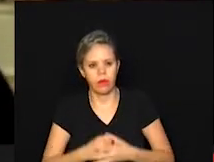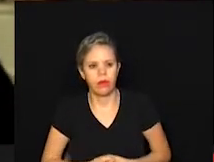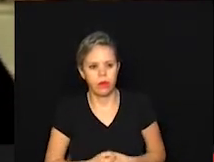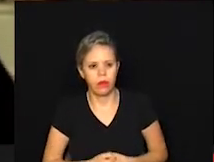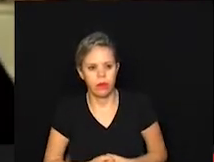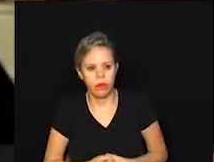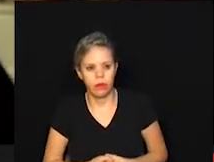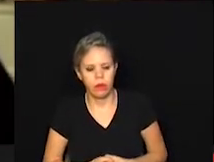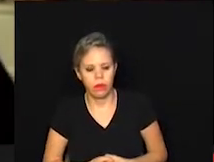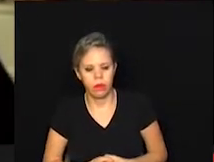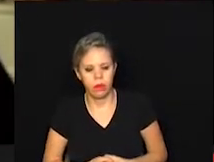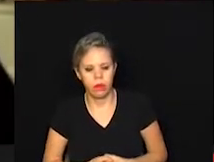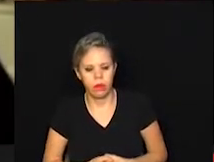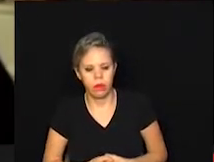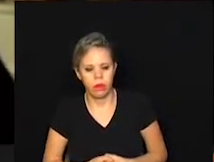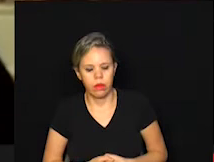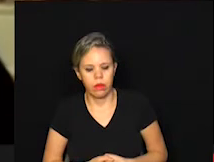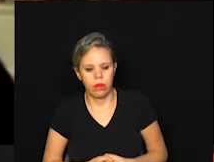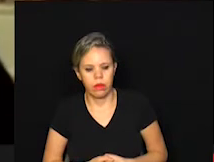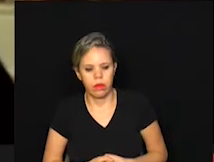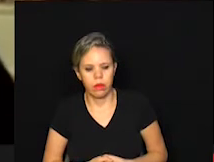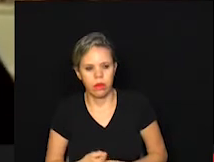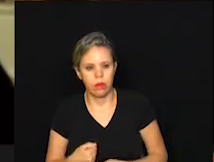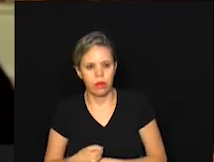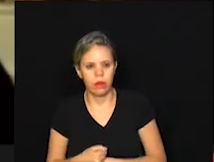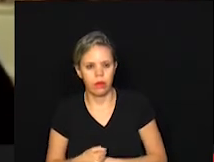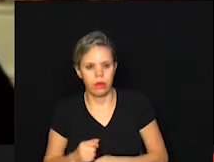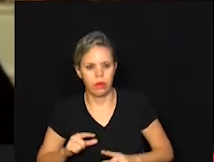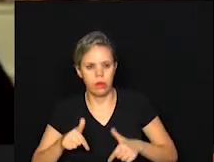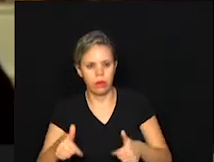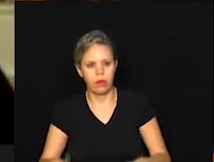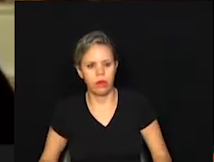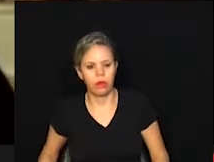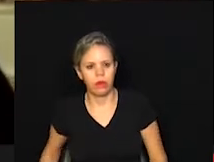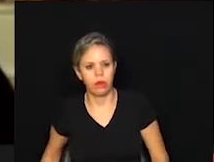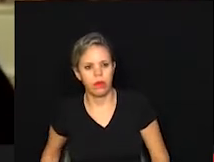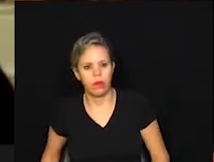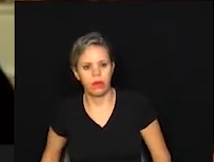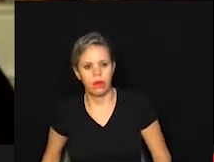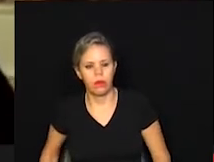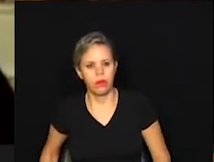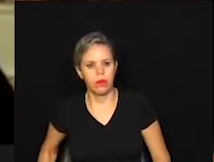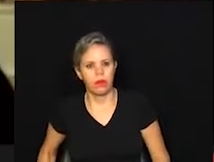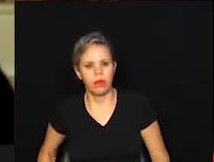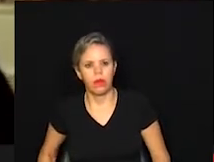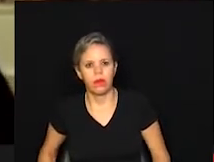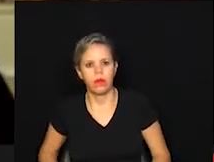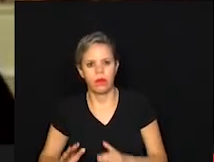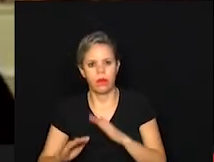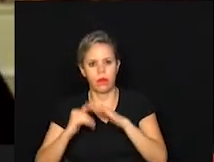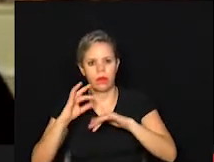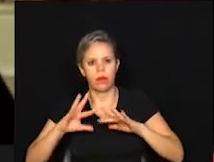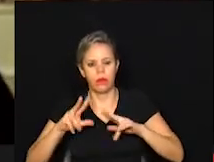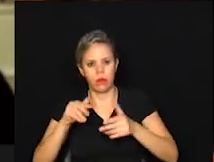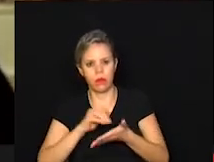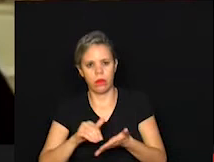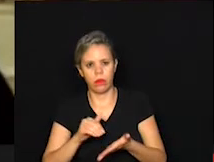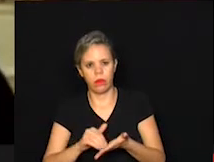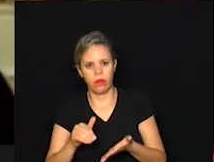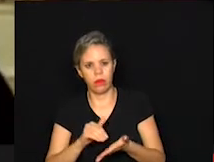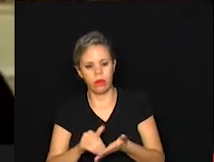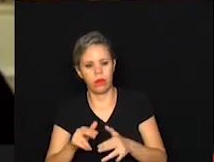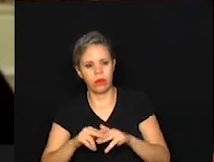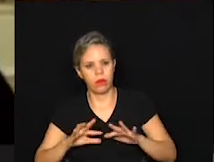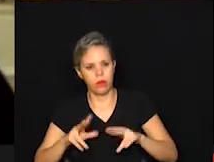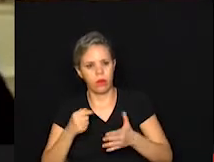Então, estas ações que são desenvolvidas por todas as secretarias, por todas